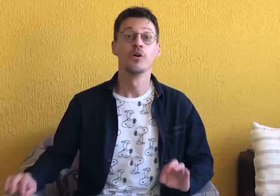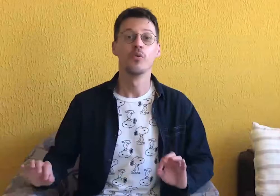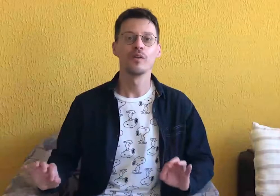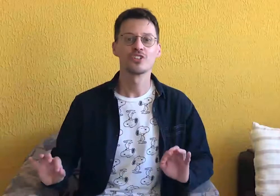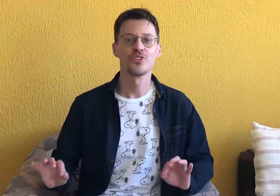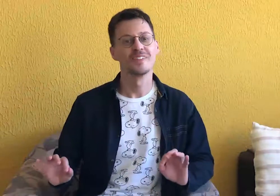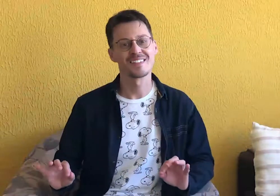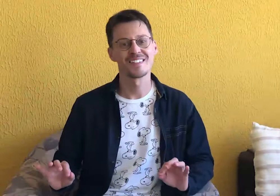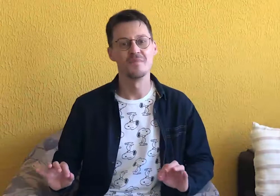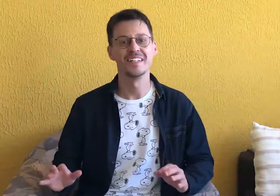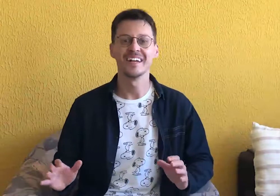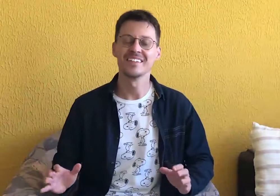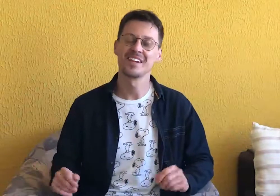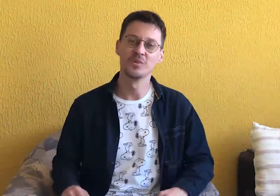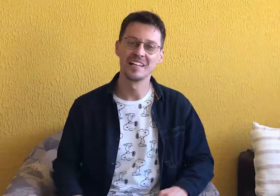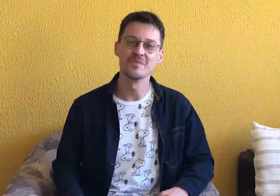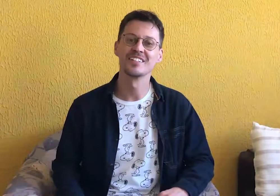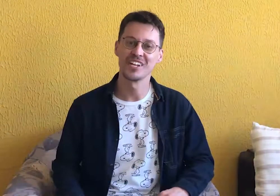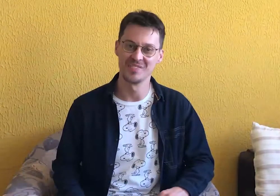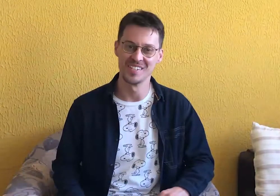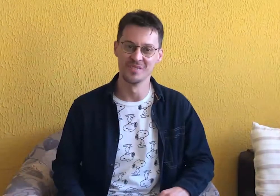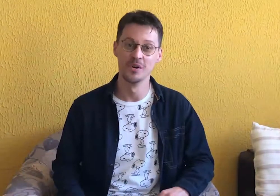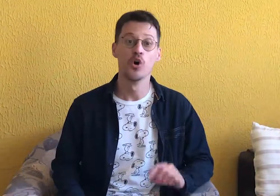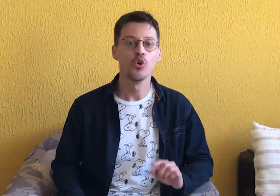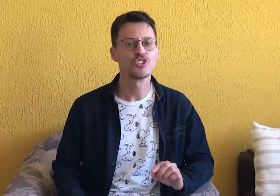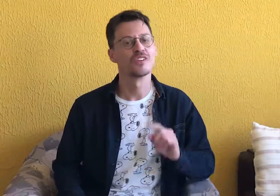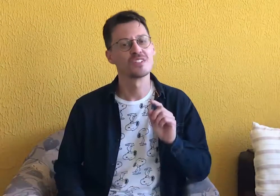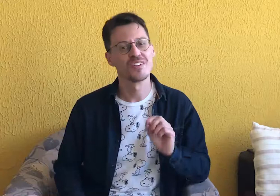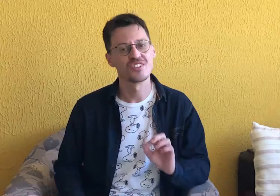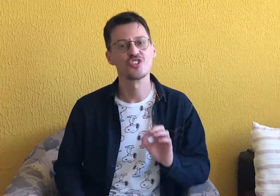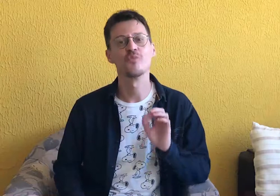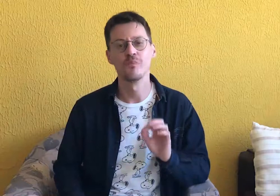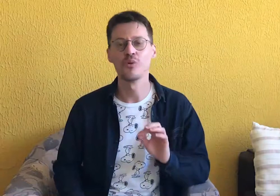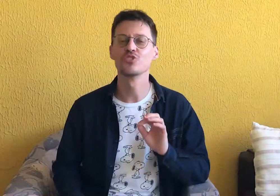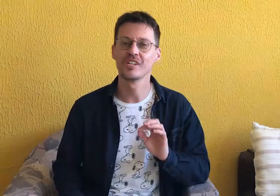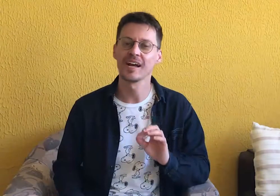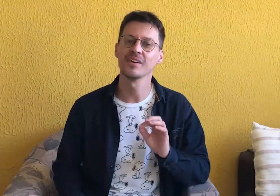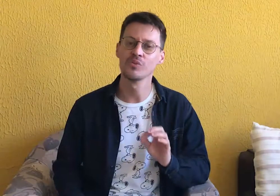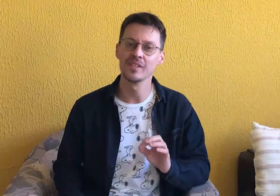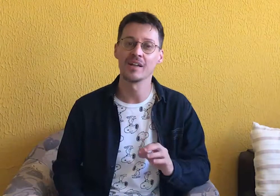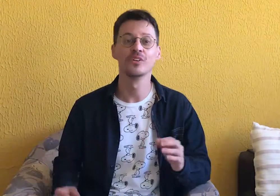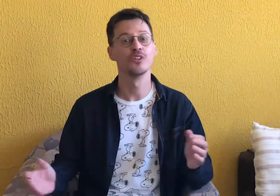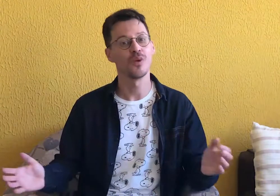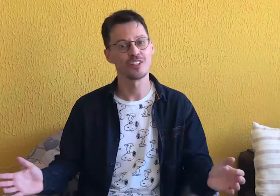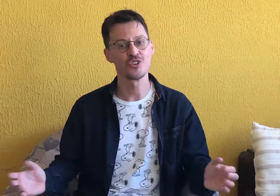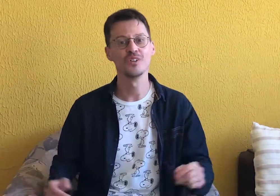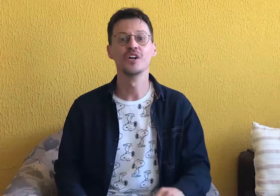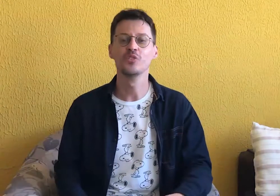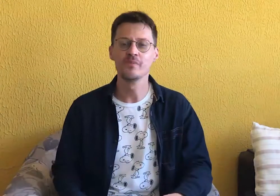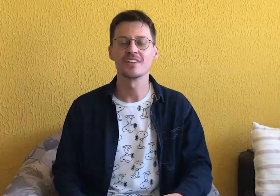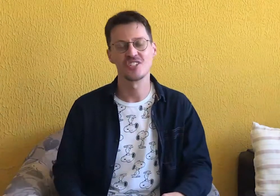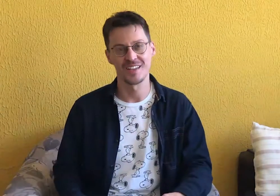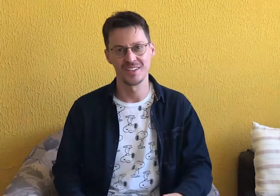Olá! O Aula Show dessa semana entra no clima de revisão. Hoje você vai assistir um pouco de cada convidado do Aula